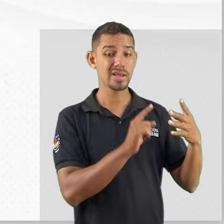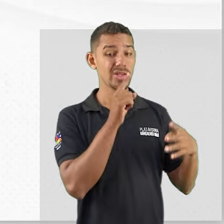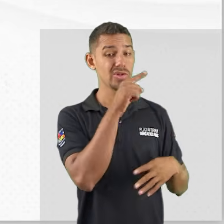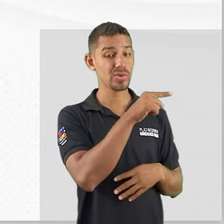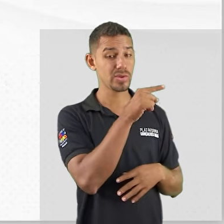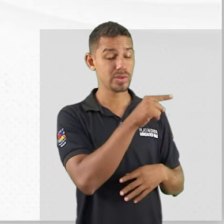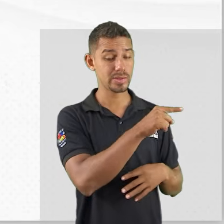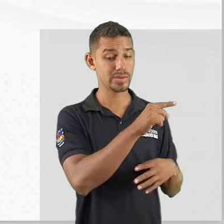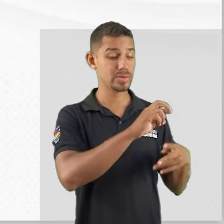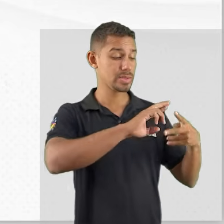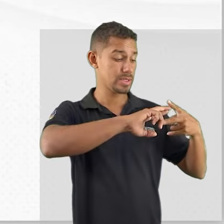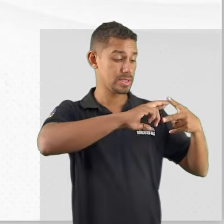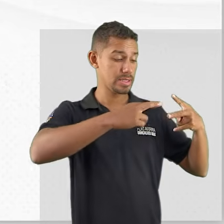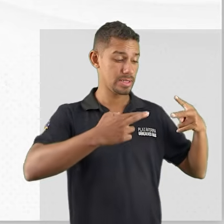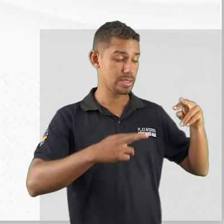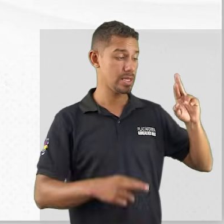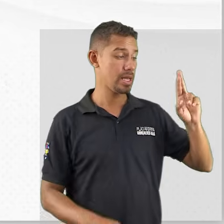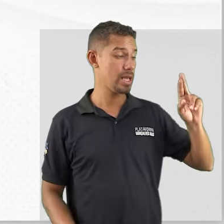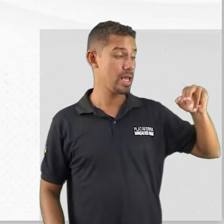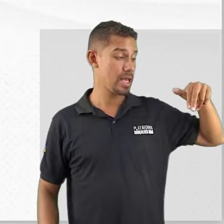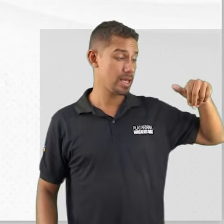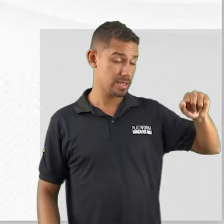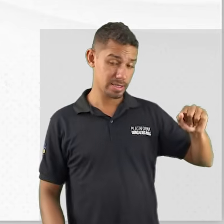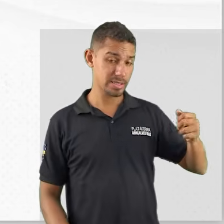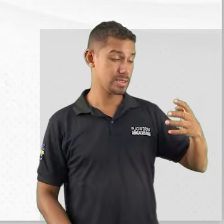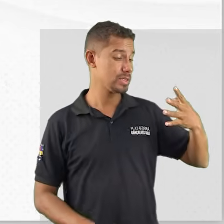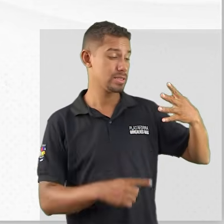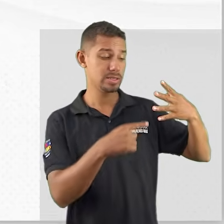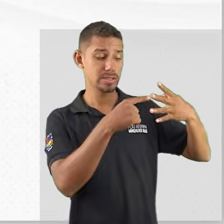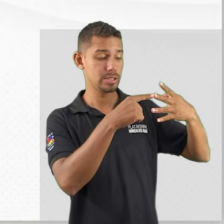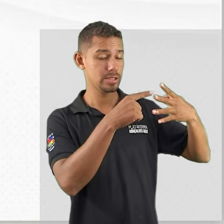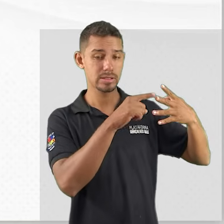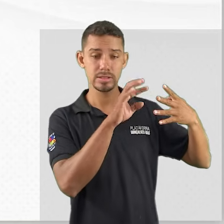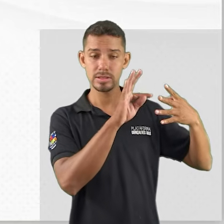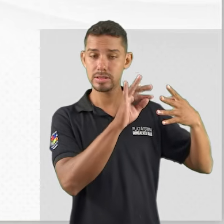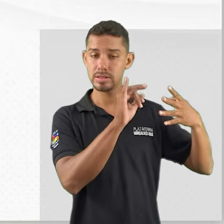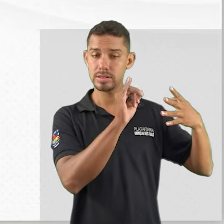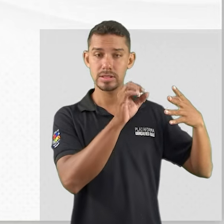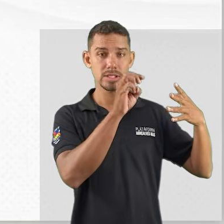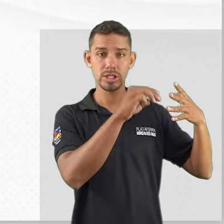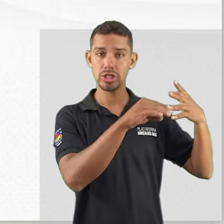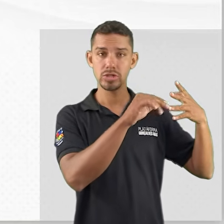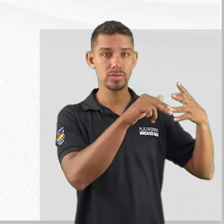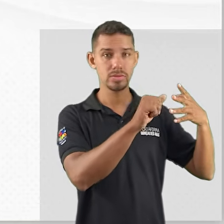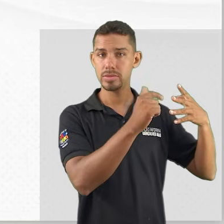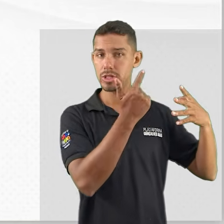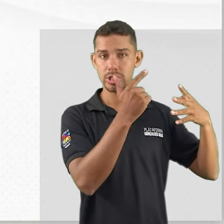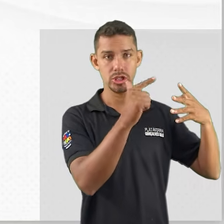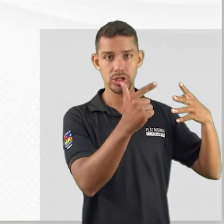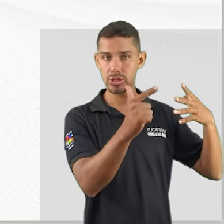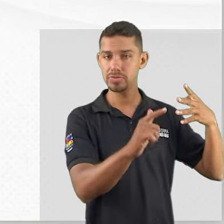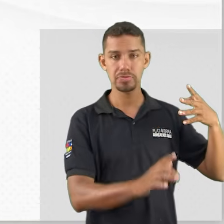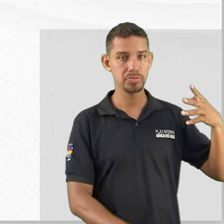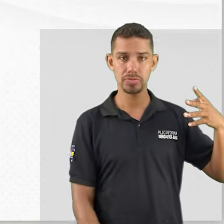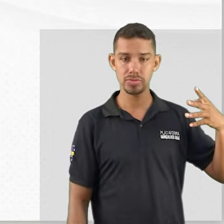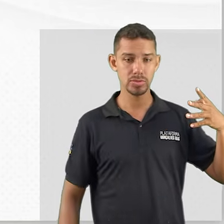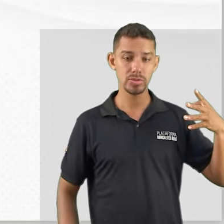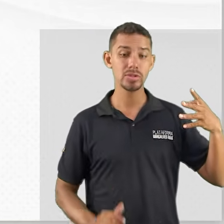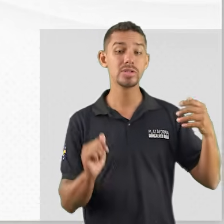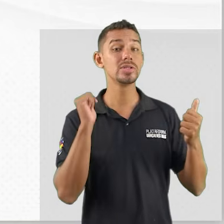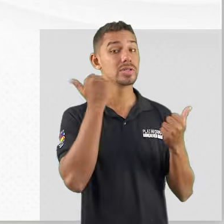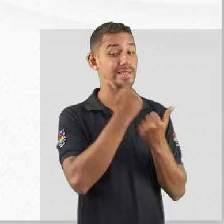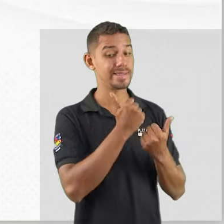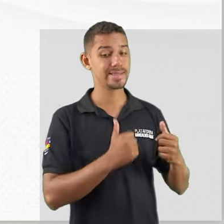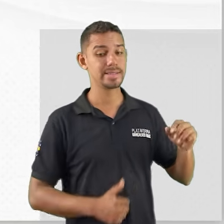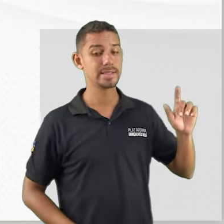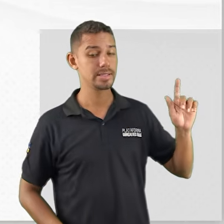RNA, no ácido ribonucleico, nós não temos a presença da base nitrogenada timina. Nós temos